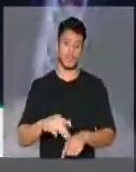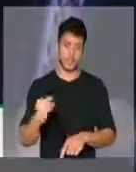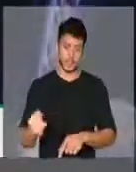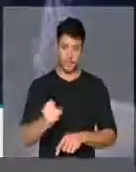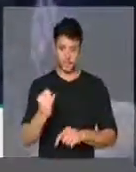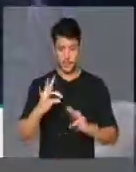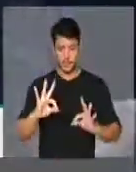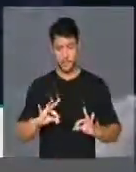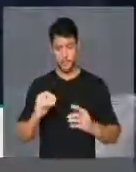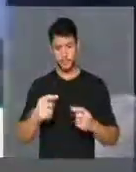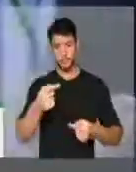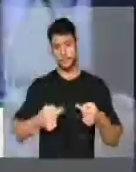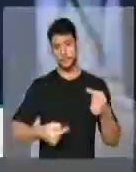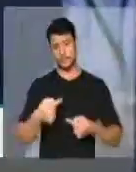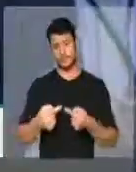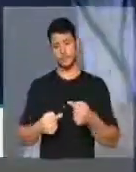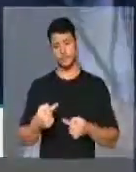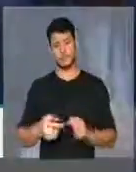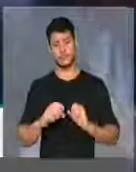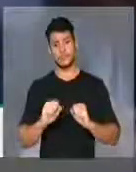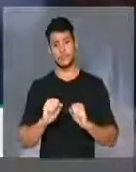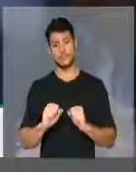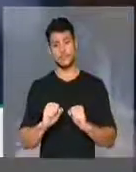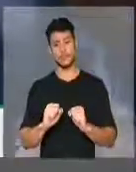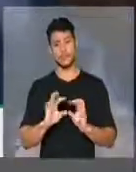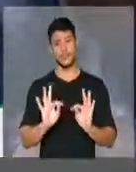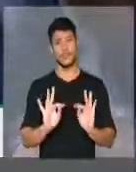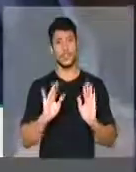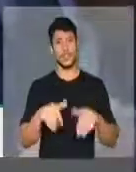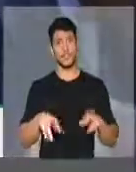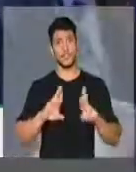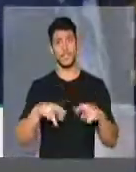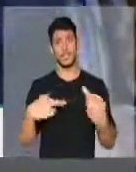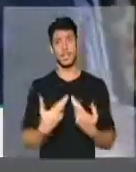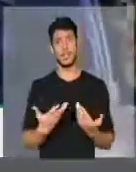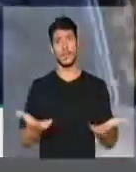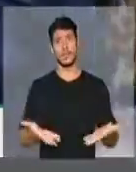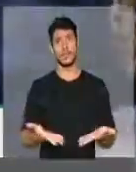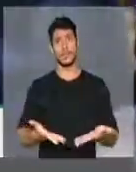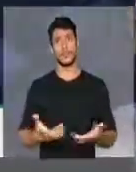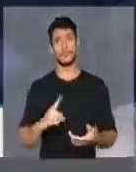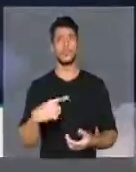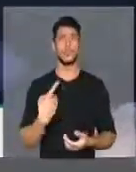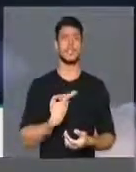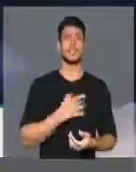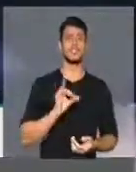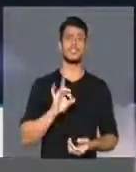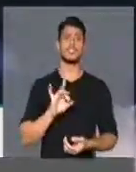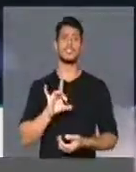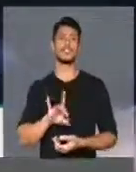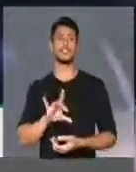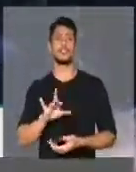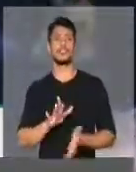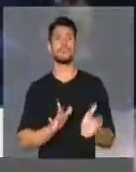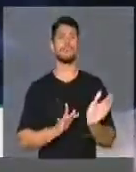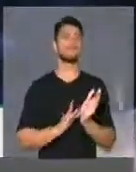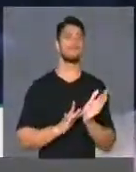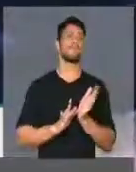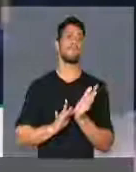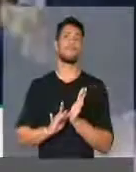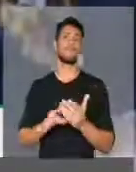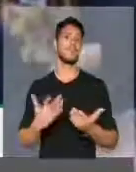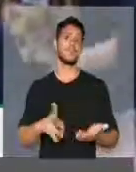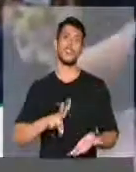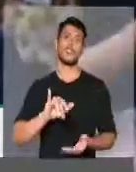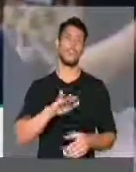pudessem debater os assuntos que trouxeram aqui, pudesse encerrar a roda do dia, para a gente não ficar fazendo aqui jogo de cena que algo pode ser votado. Então, não